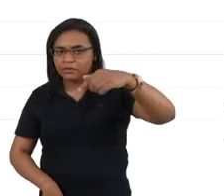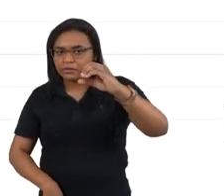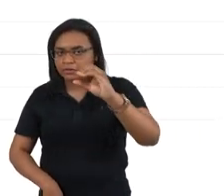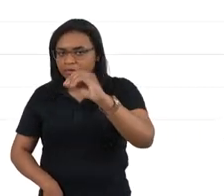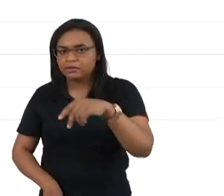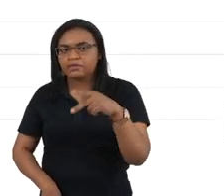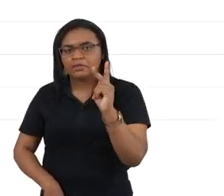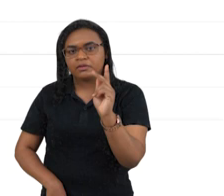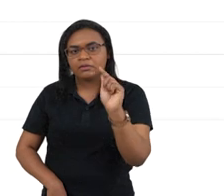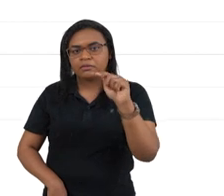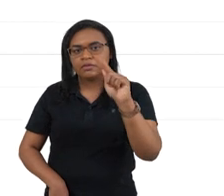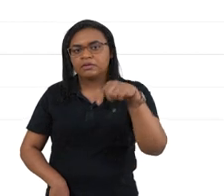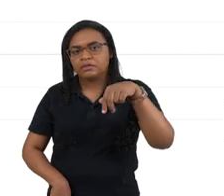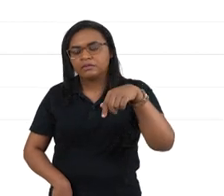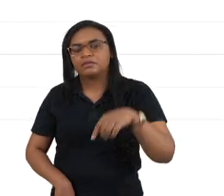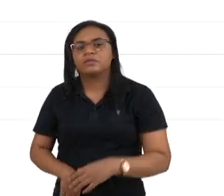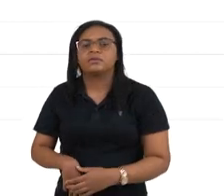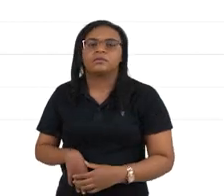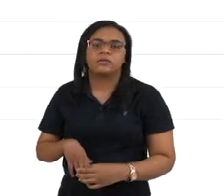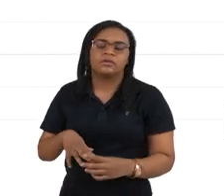tentar resolver essa questão aí.